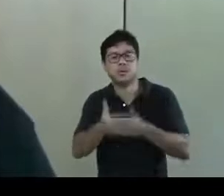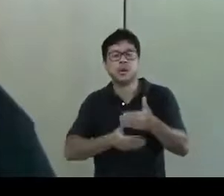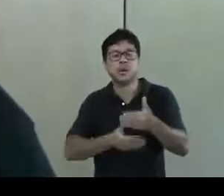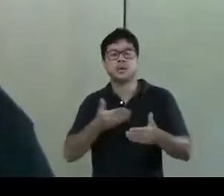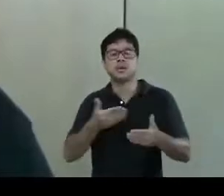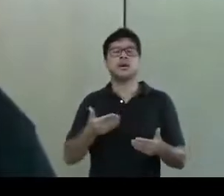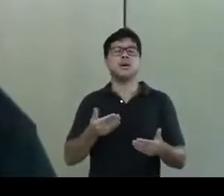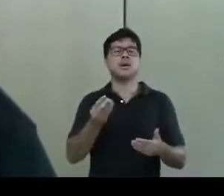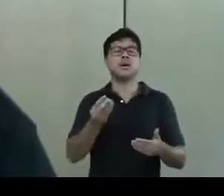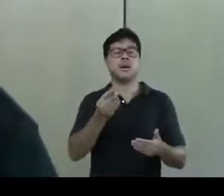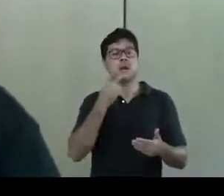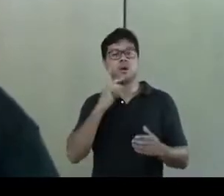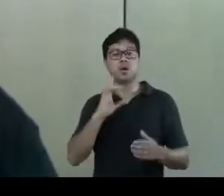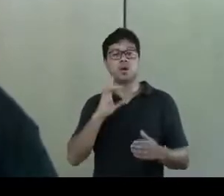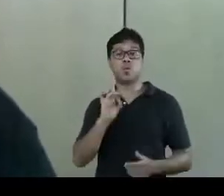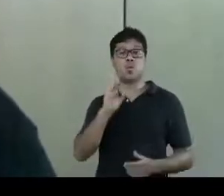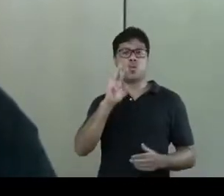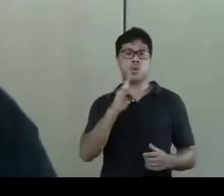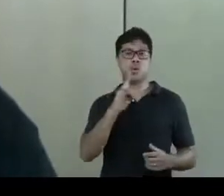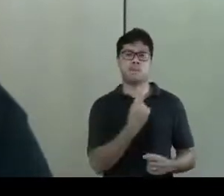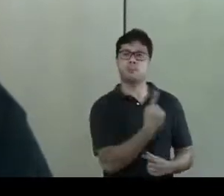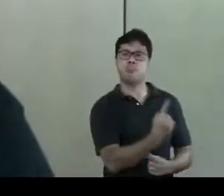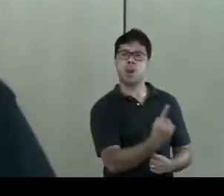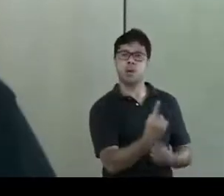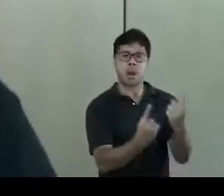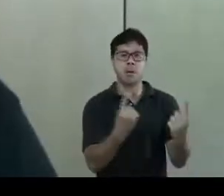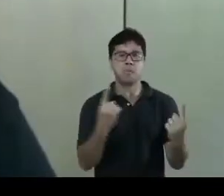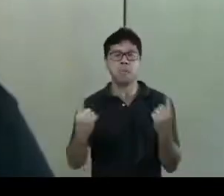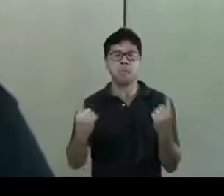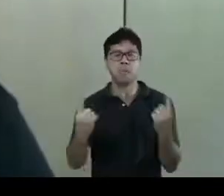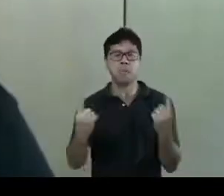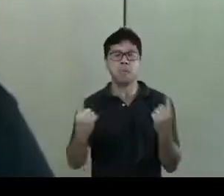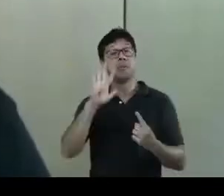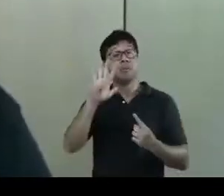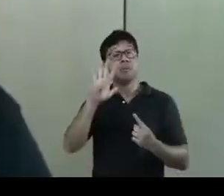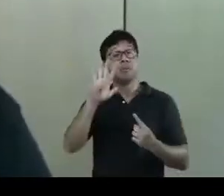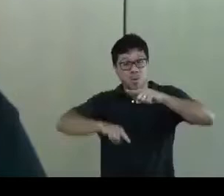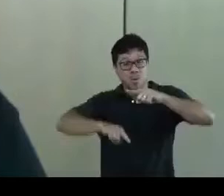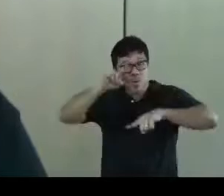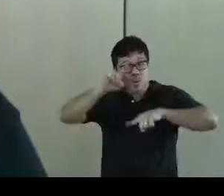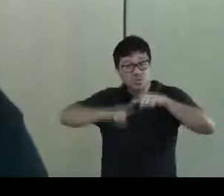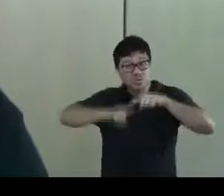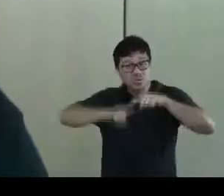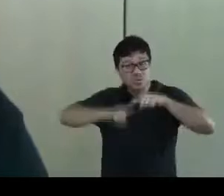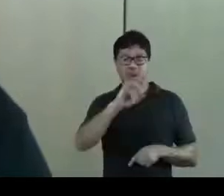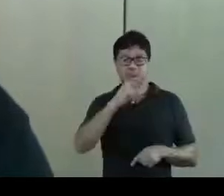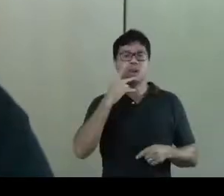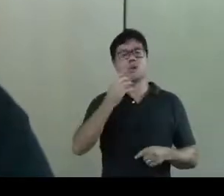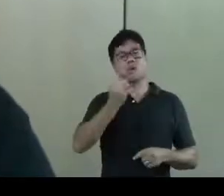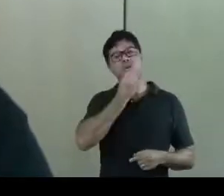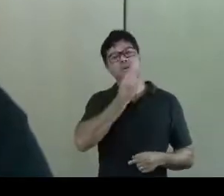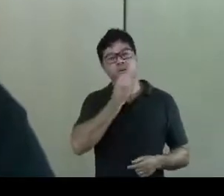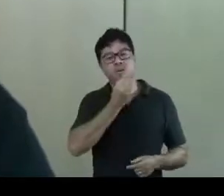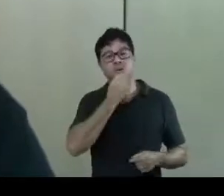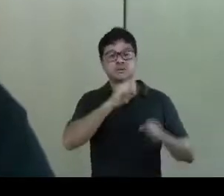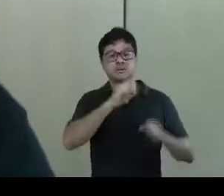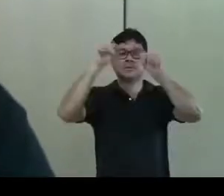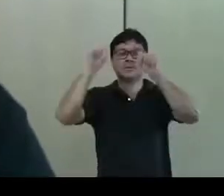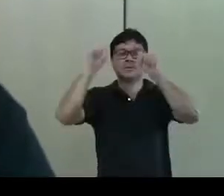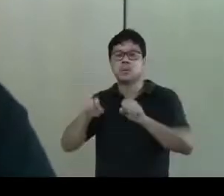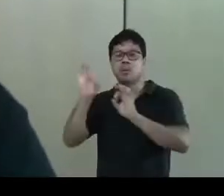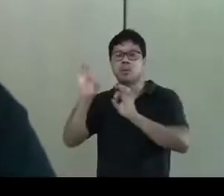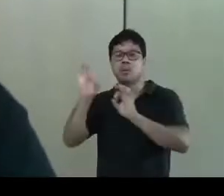processos singulares de individuação, mas é a partir dos objetos técnicos e é a partir, obviamente, dos